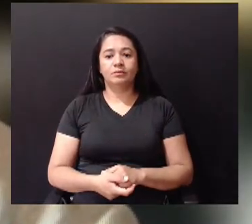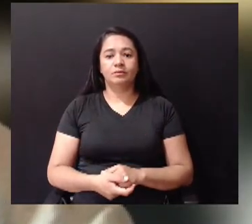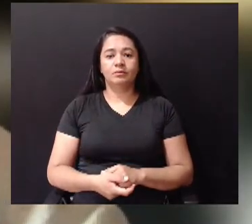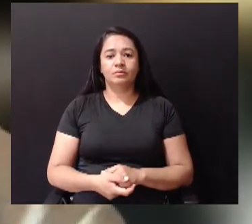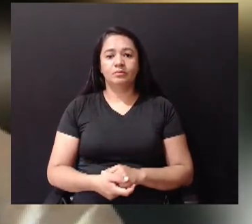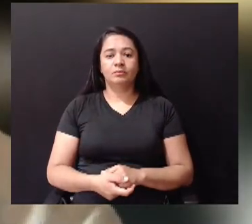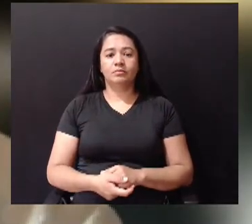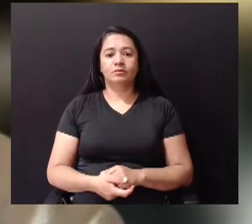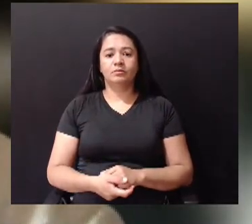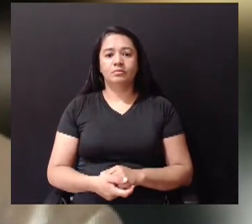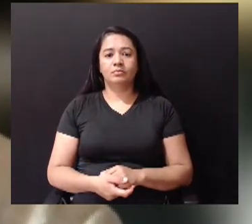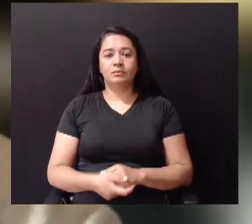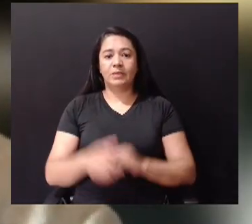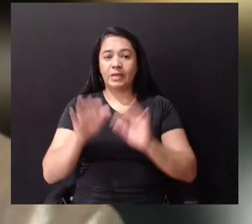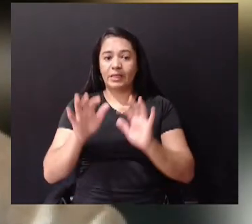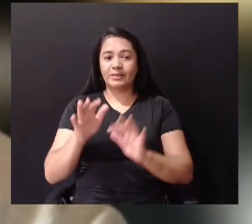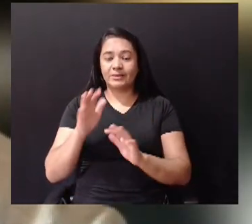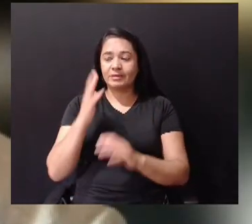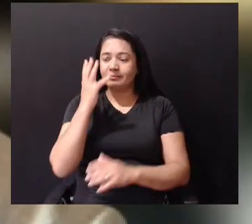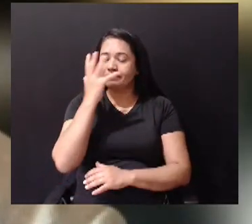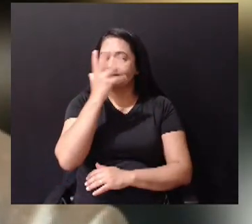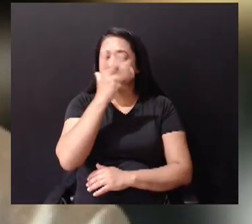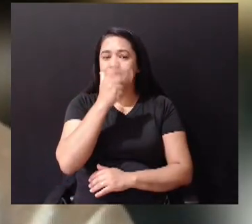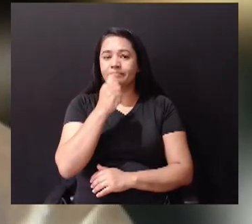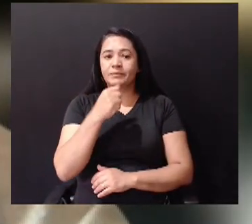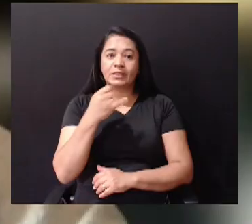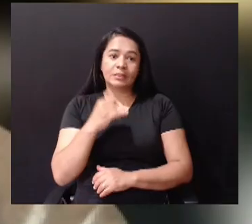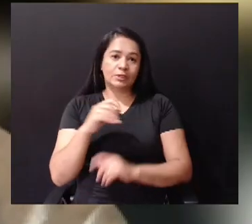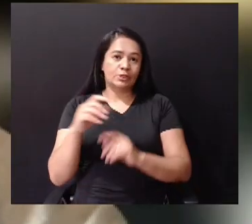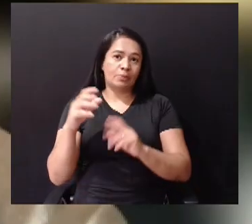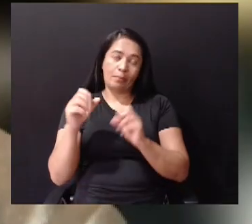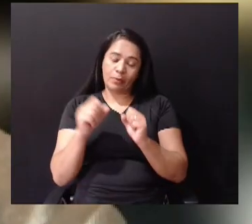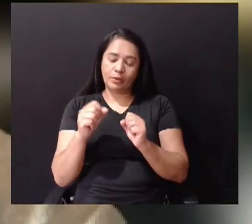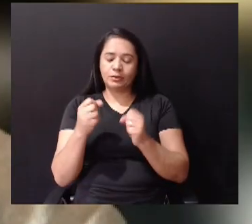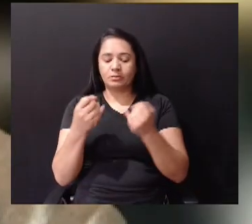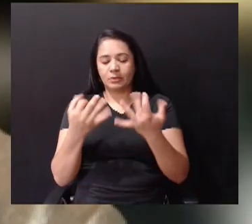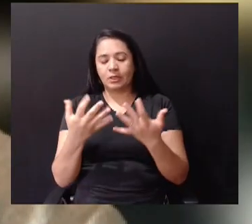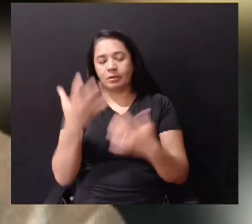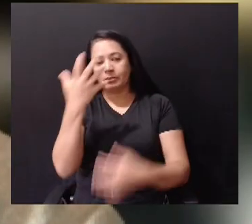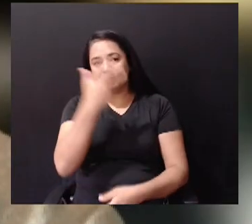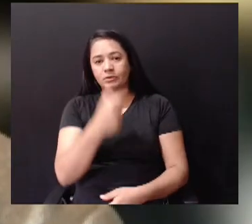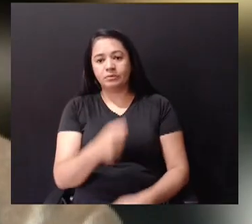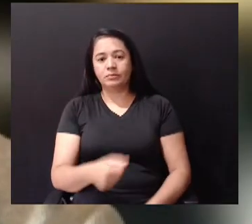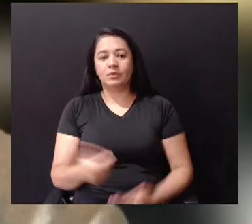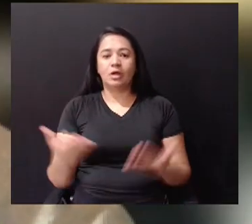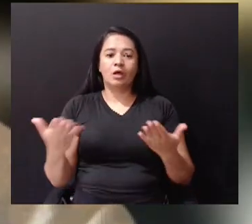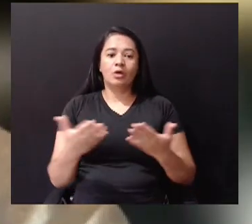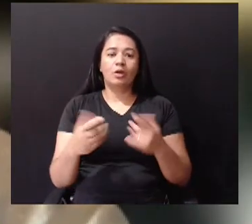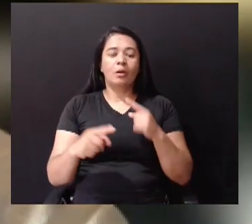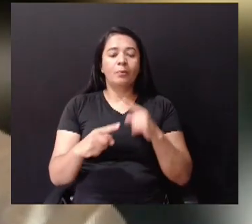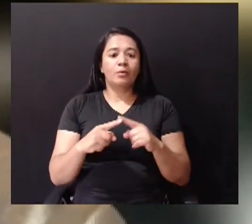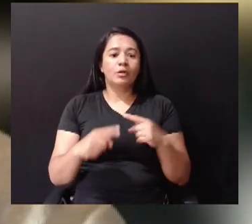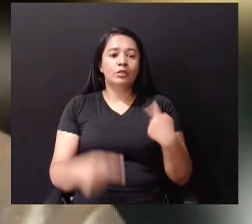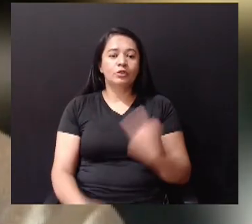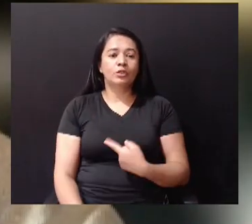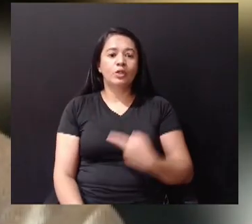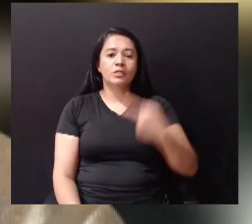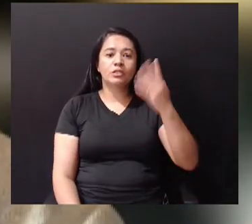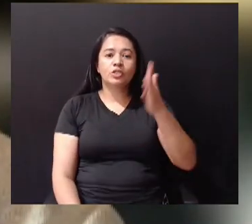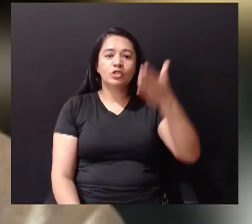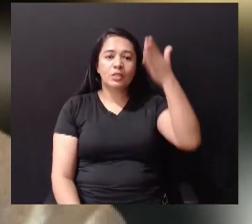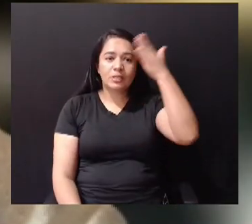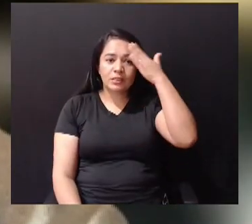Essa é a beleza, se é que a gente pode falar em beleza em tudo isso, nesse momento, porque a gente sabia já curava pacientes